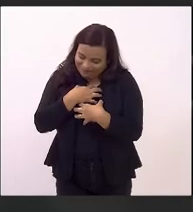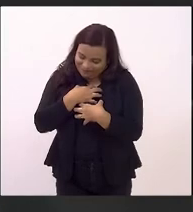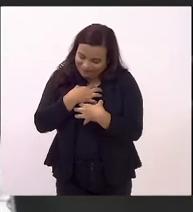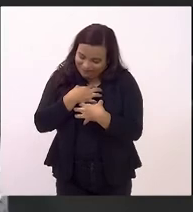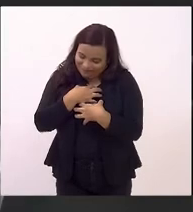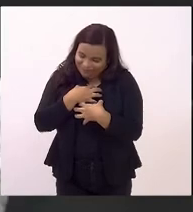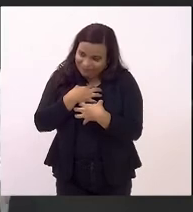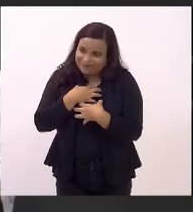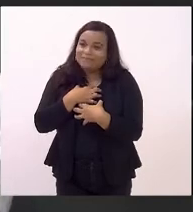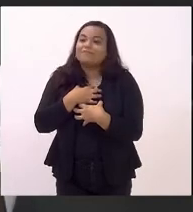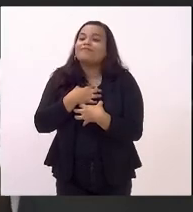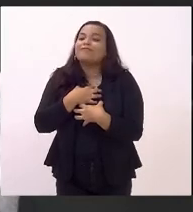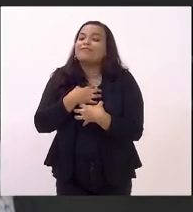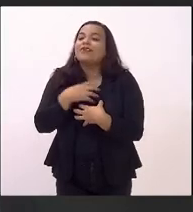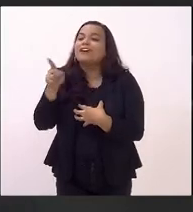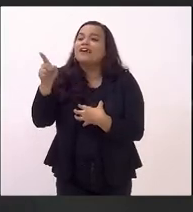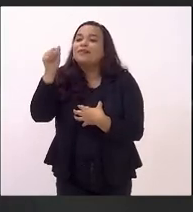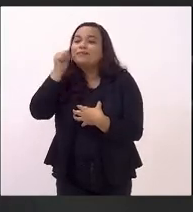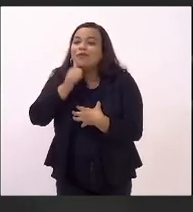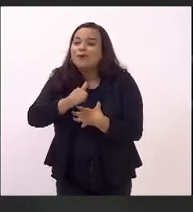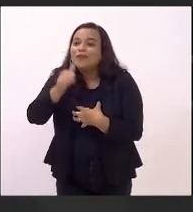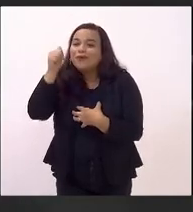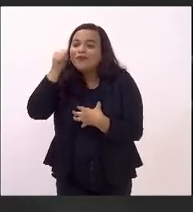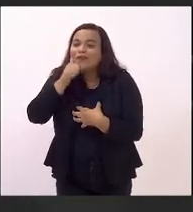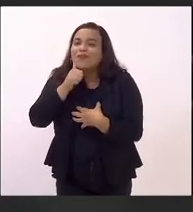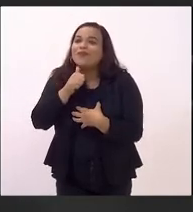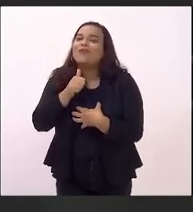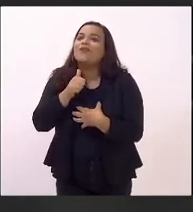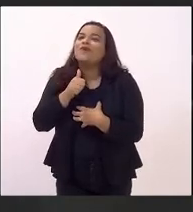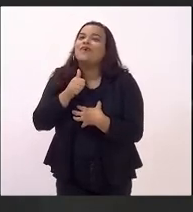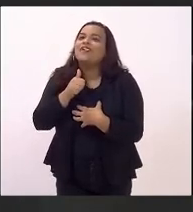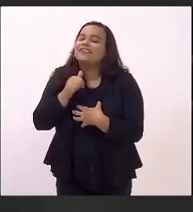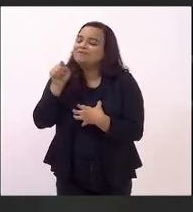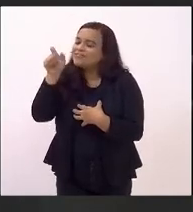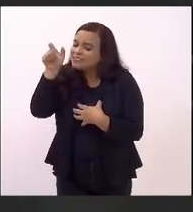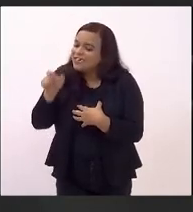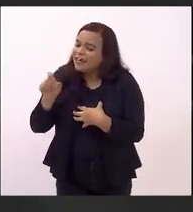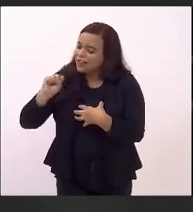deixar que essa mulher passou fosse esquecido.